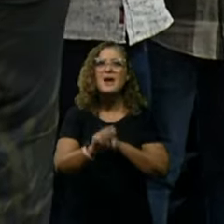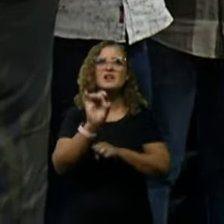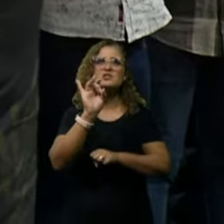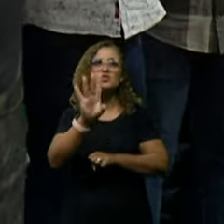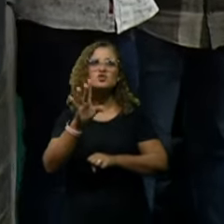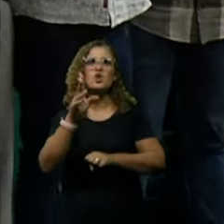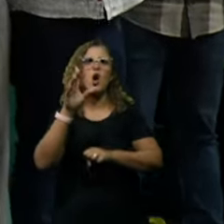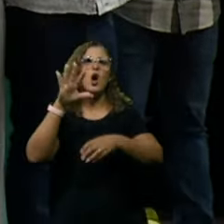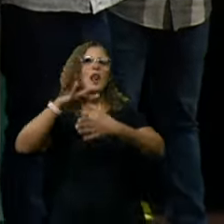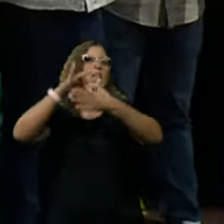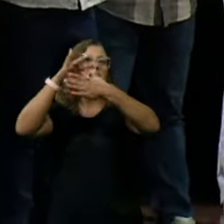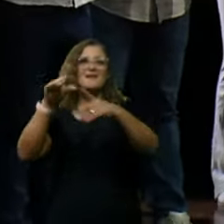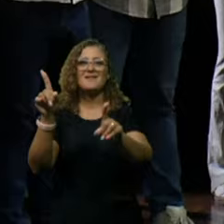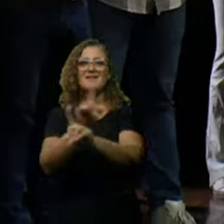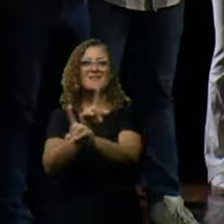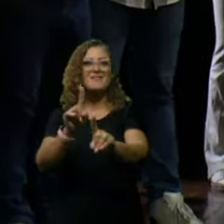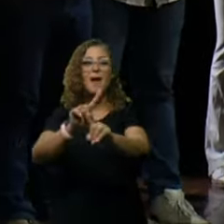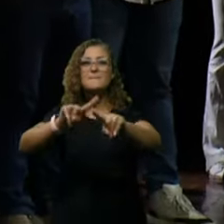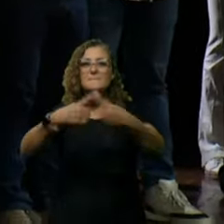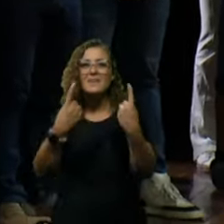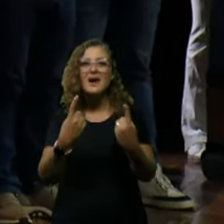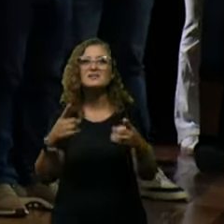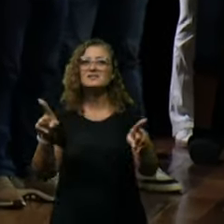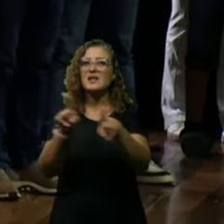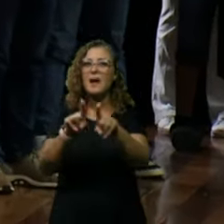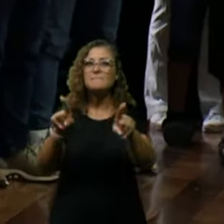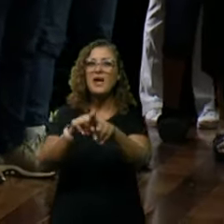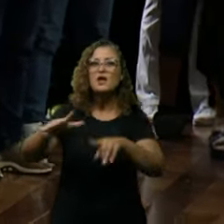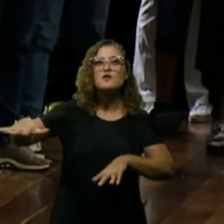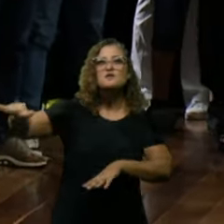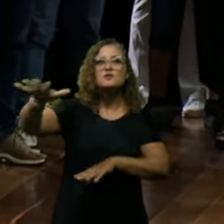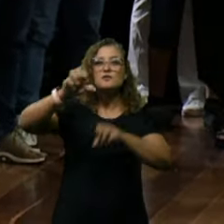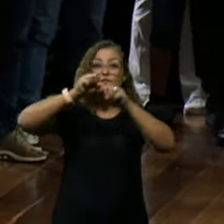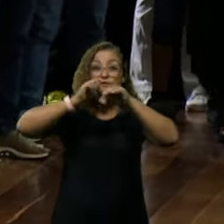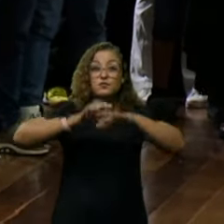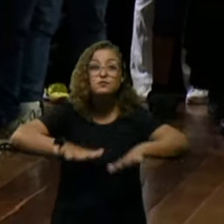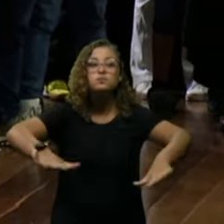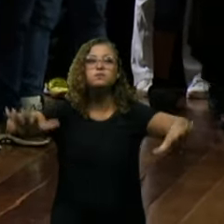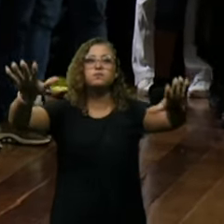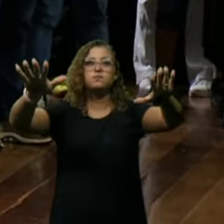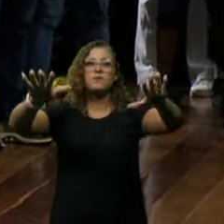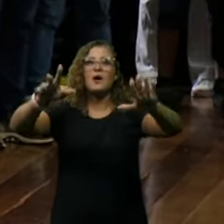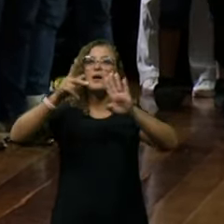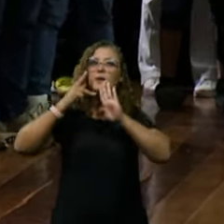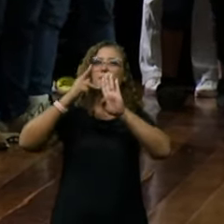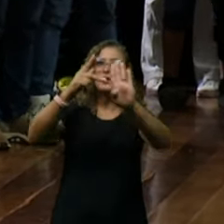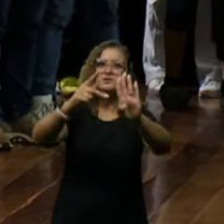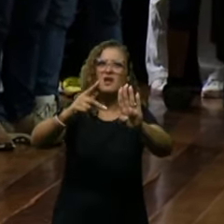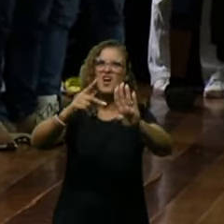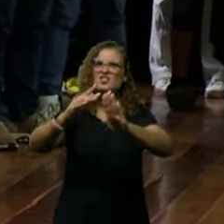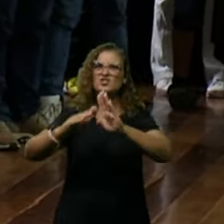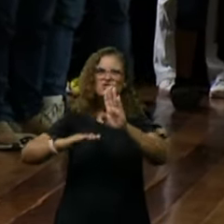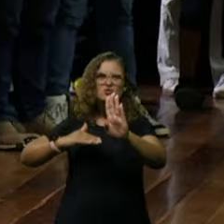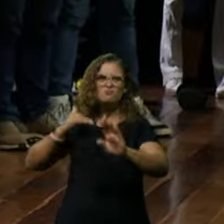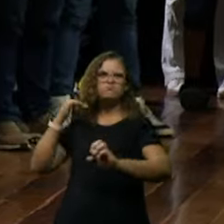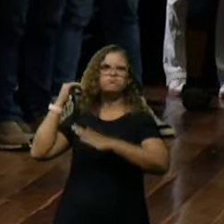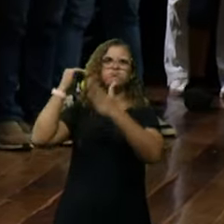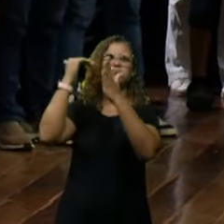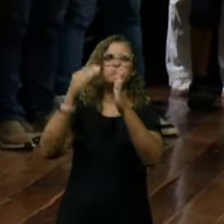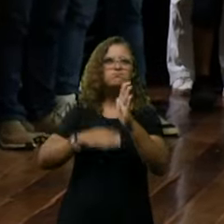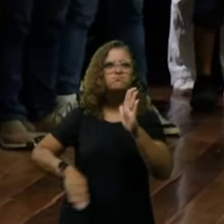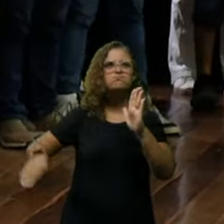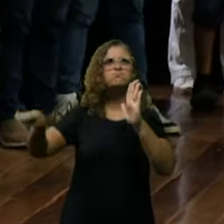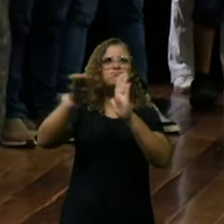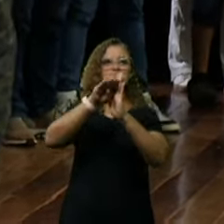no Profético de maneira potencializada como você ainda não dou se vai andar potencializadas e vai sentir-se